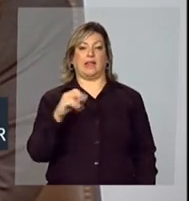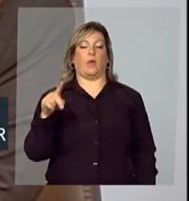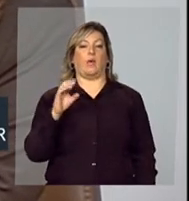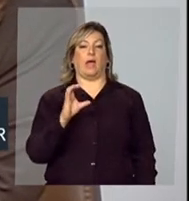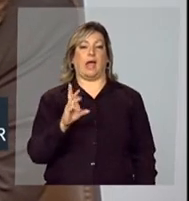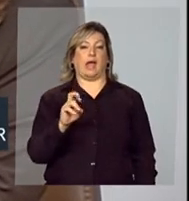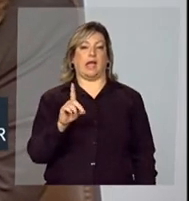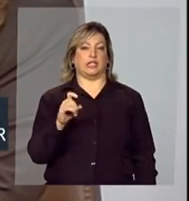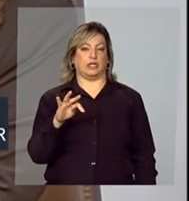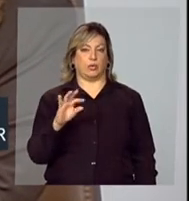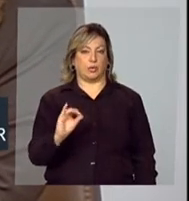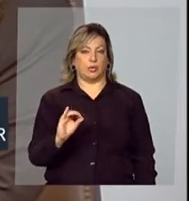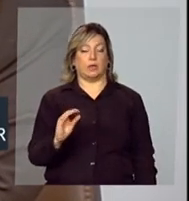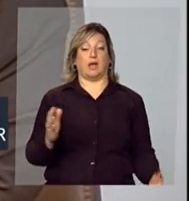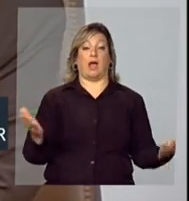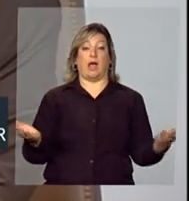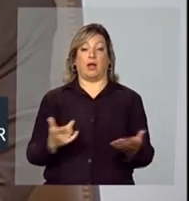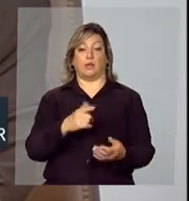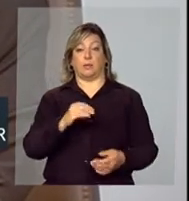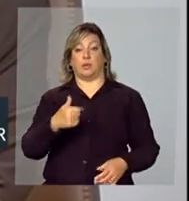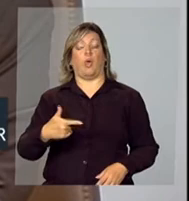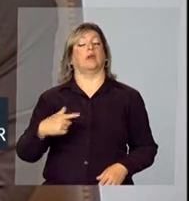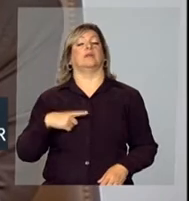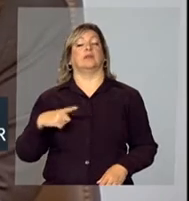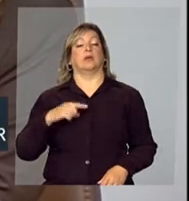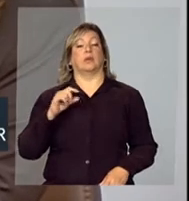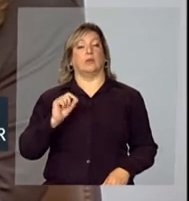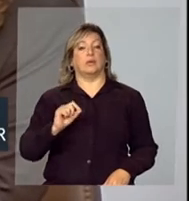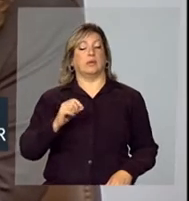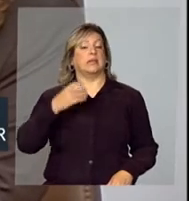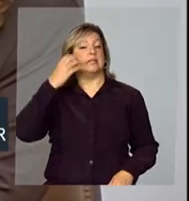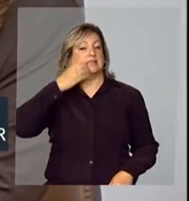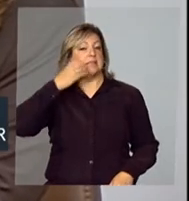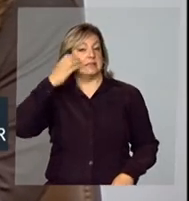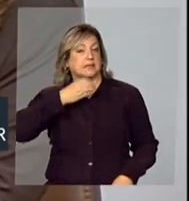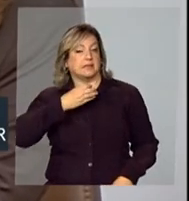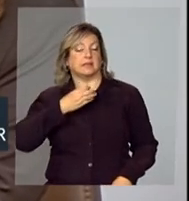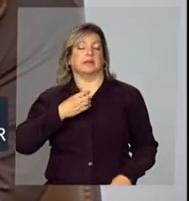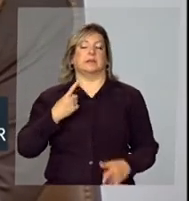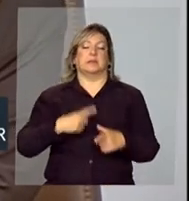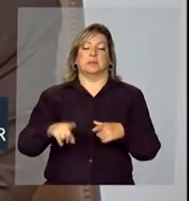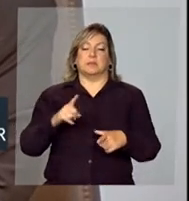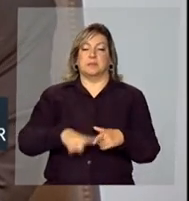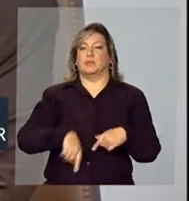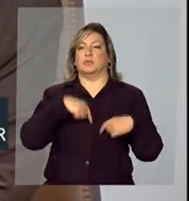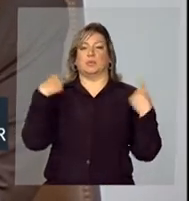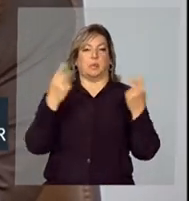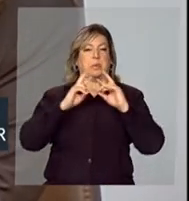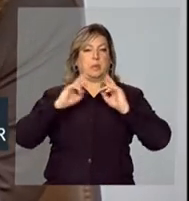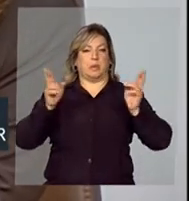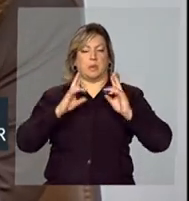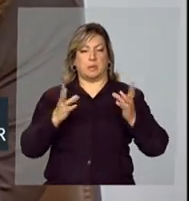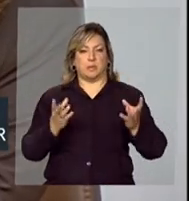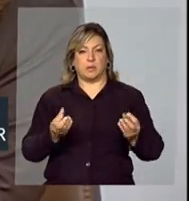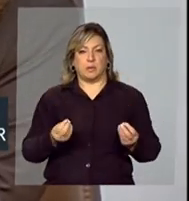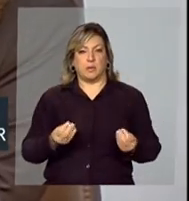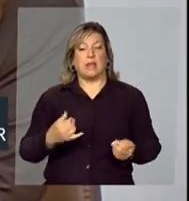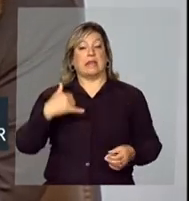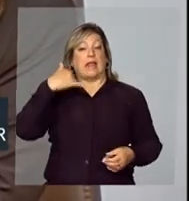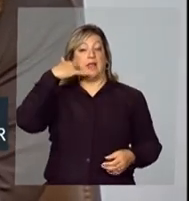celular a banco e o cartão de crédito caiu para a terceira posição telefonia fixa a